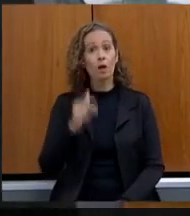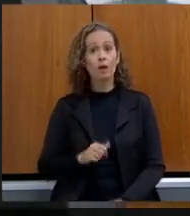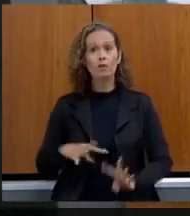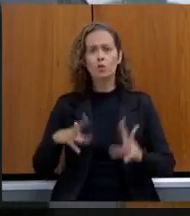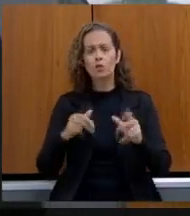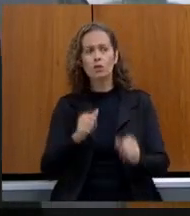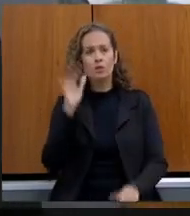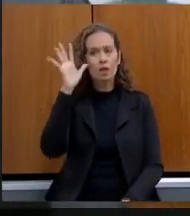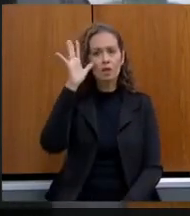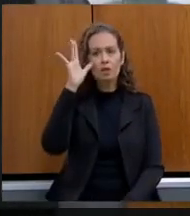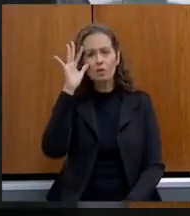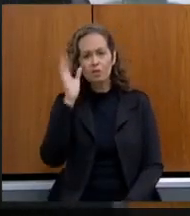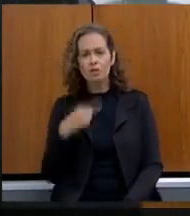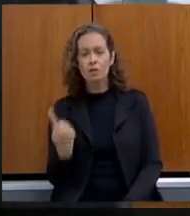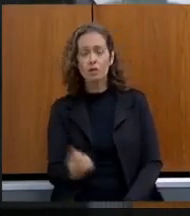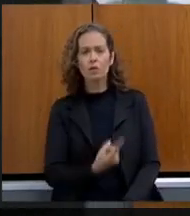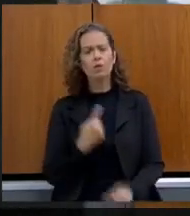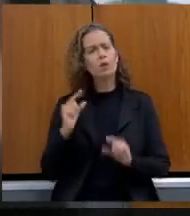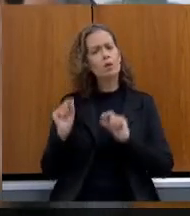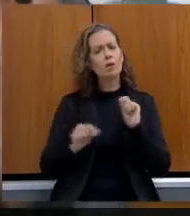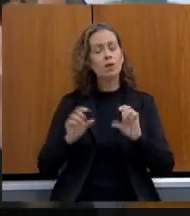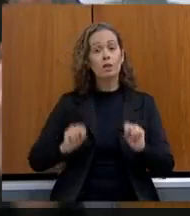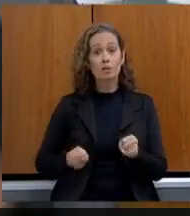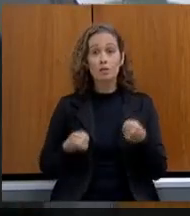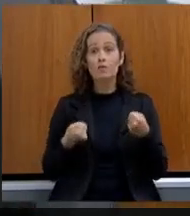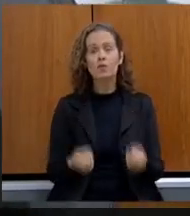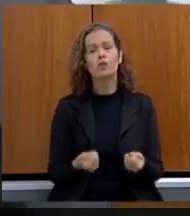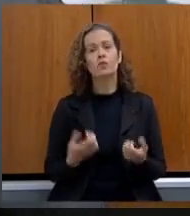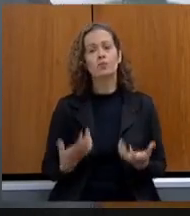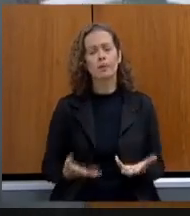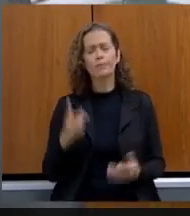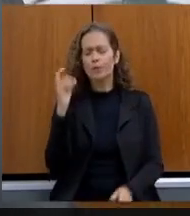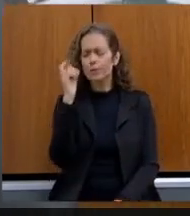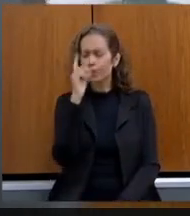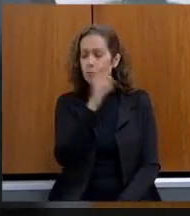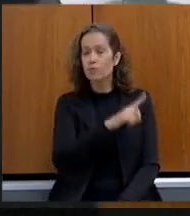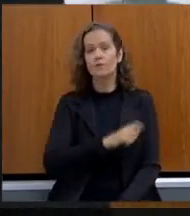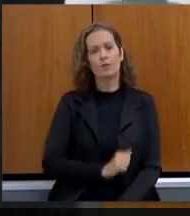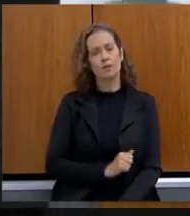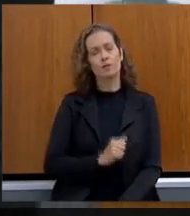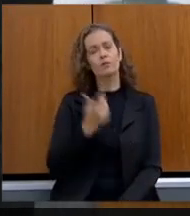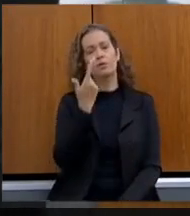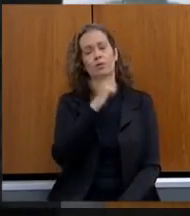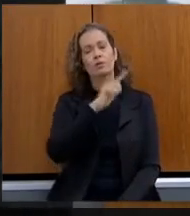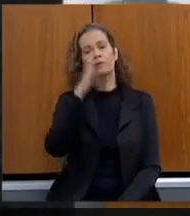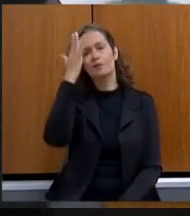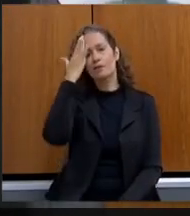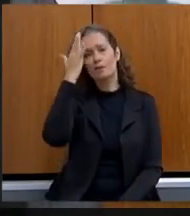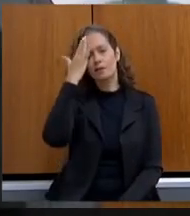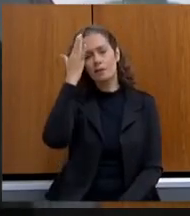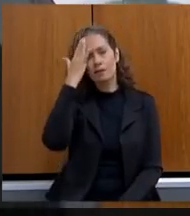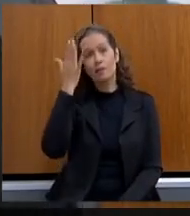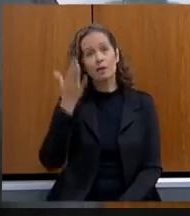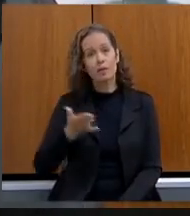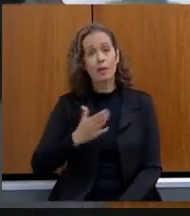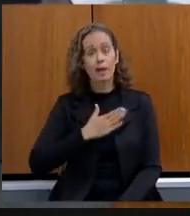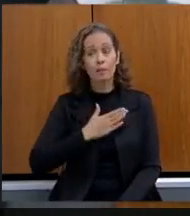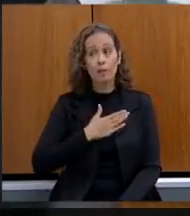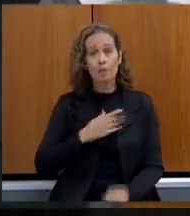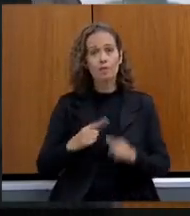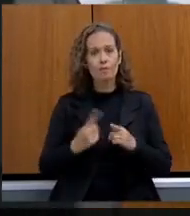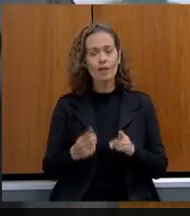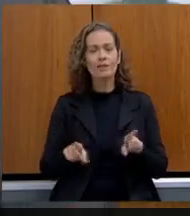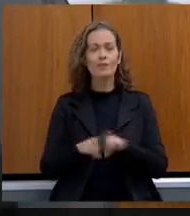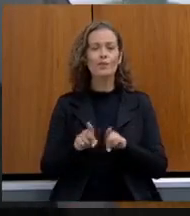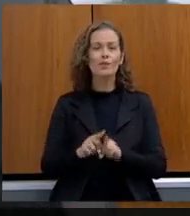assistindo a gente agora é esse esforço e é muito difícil é muito difícil de conseguir saber que o meu né é meu mas é também